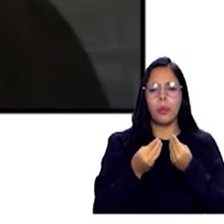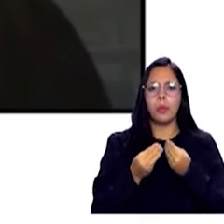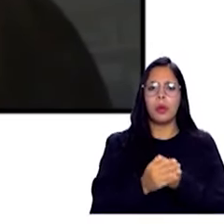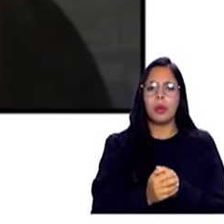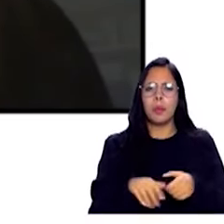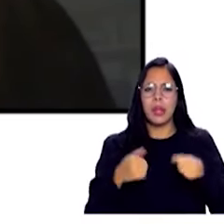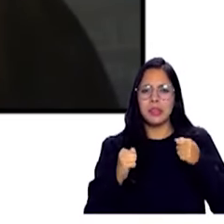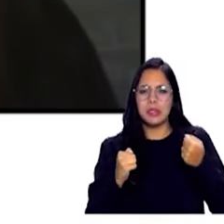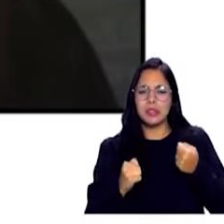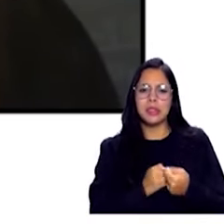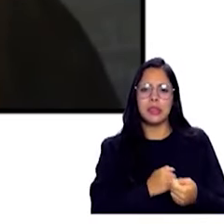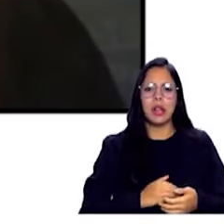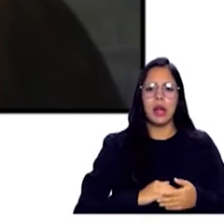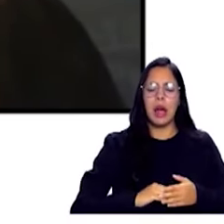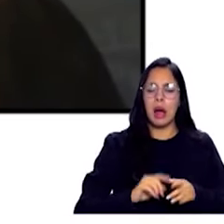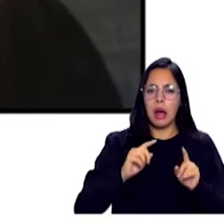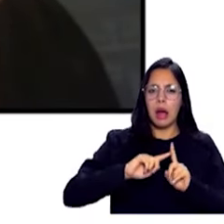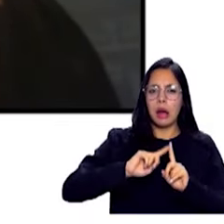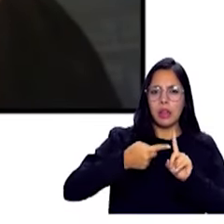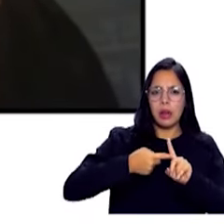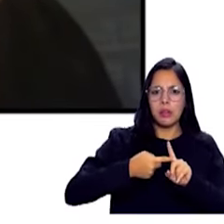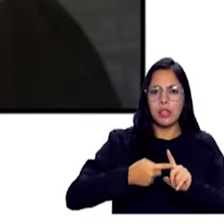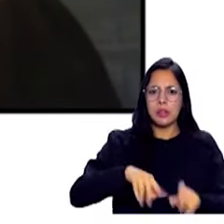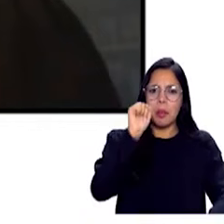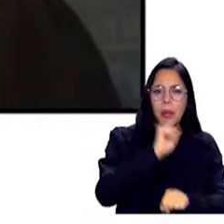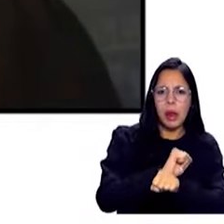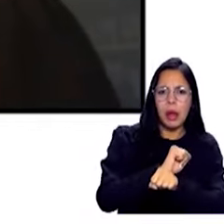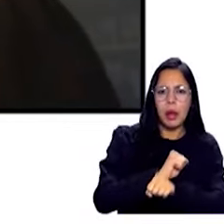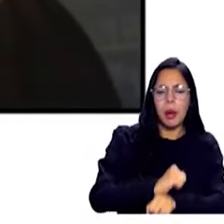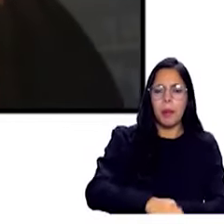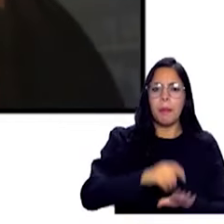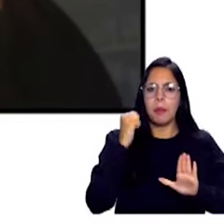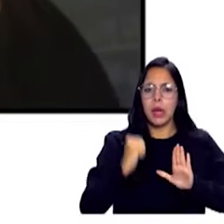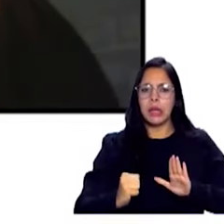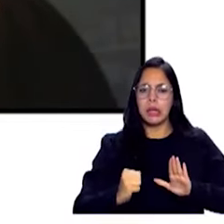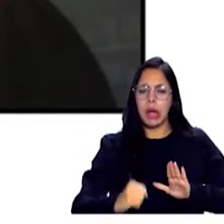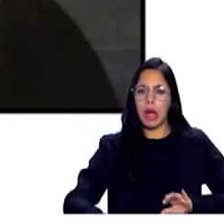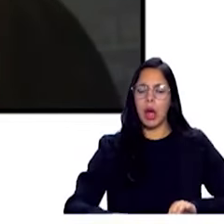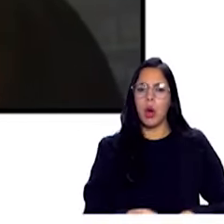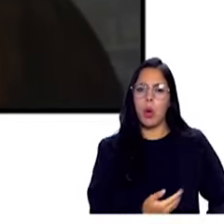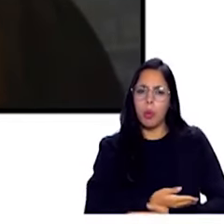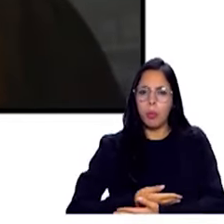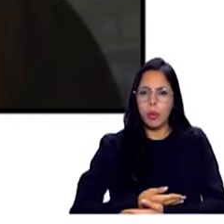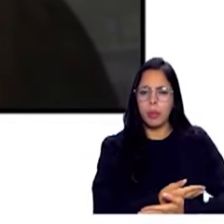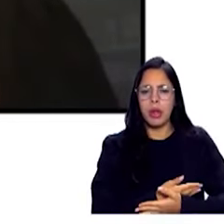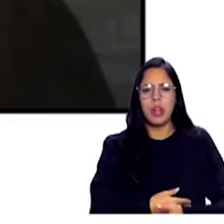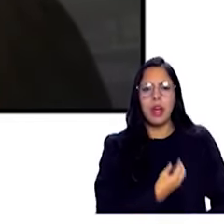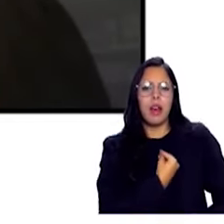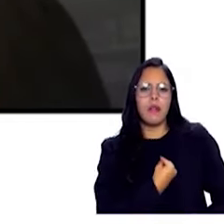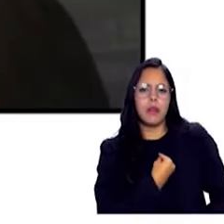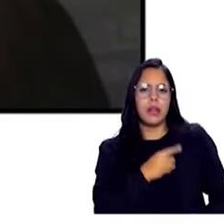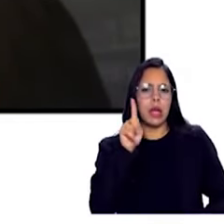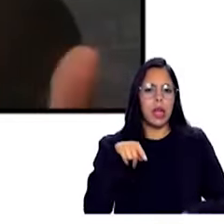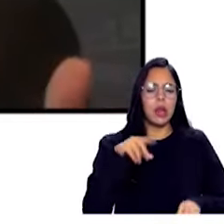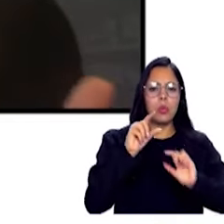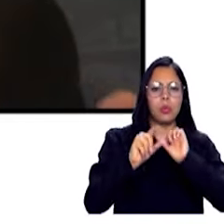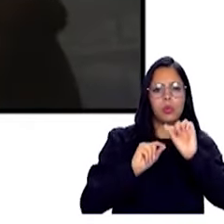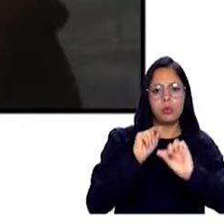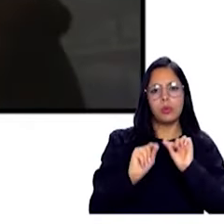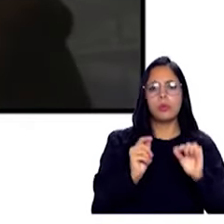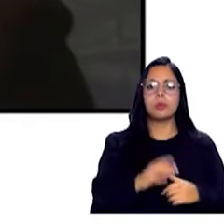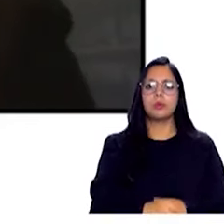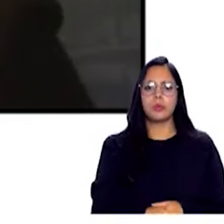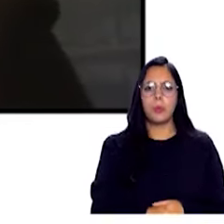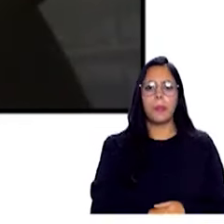gravidez nessas condições seria realmente matar o feto né Afinal de contas o que que é a vida eh E quanto